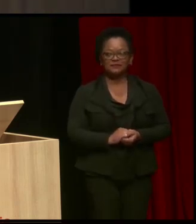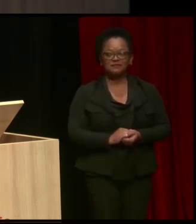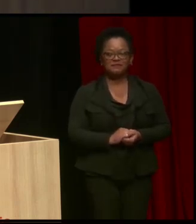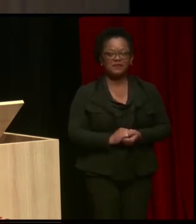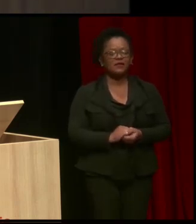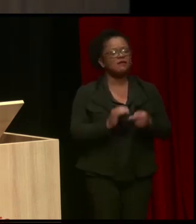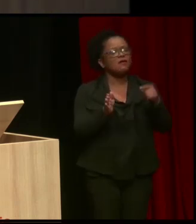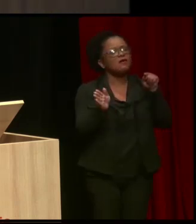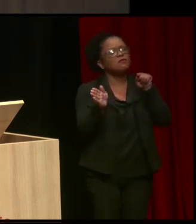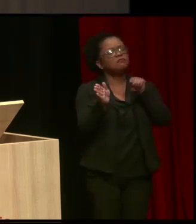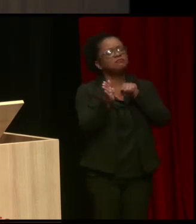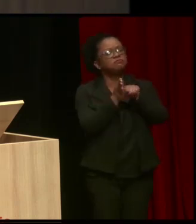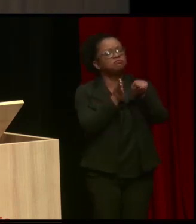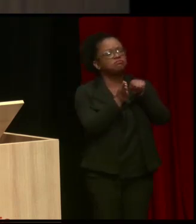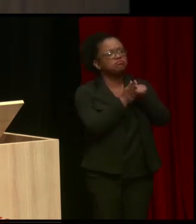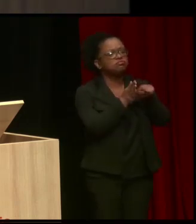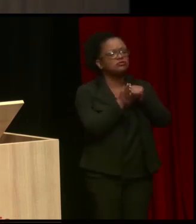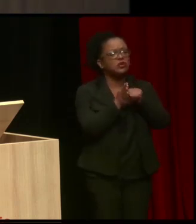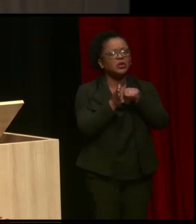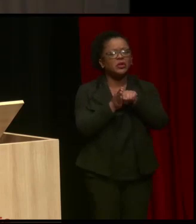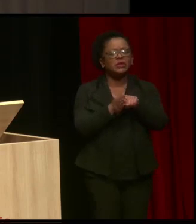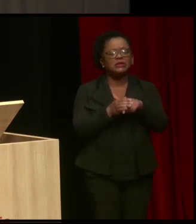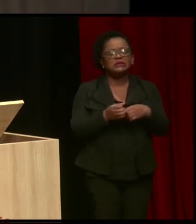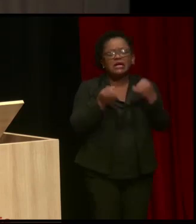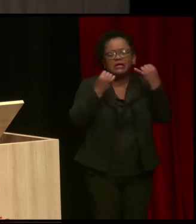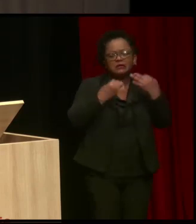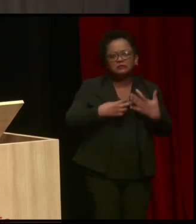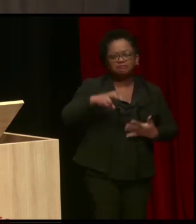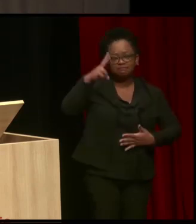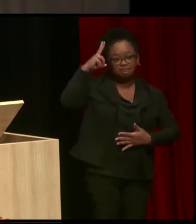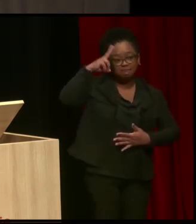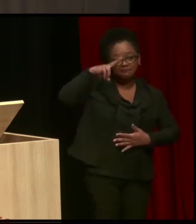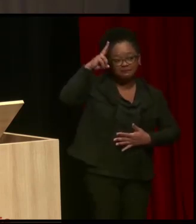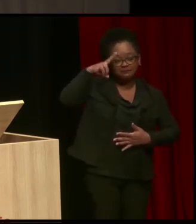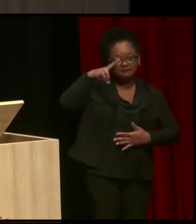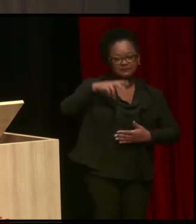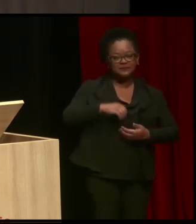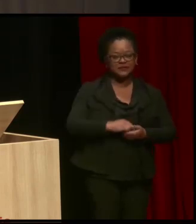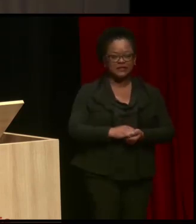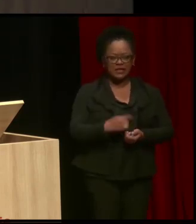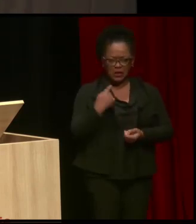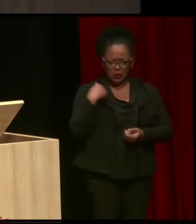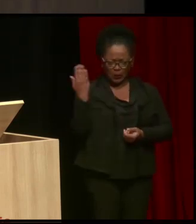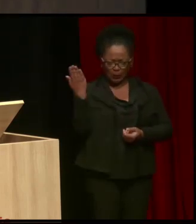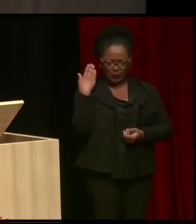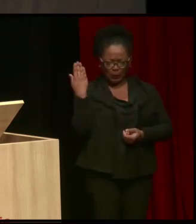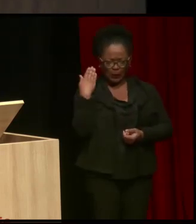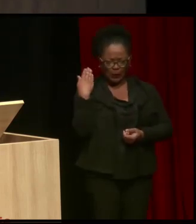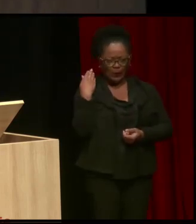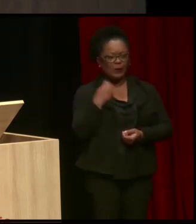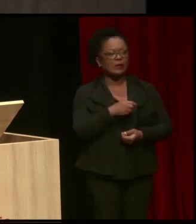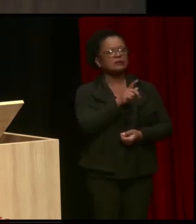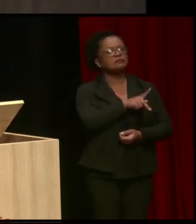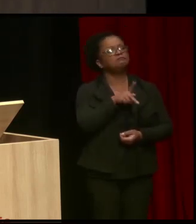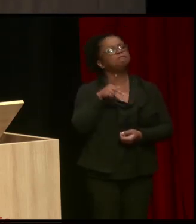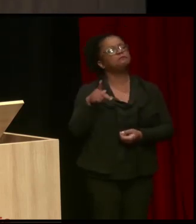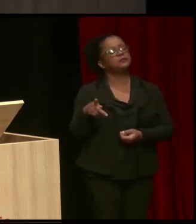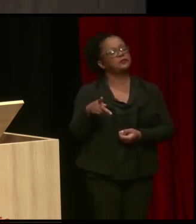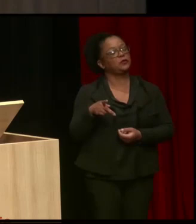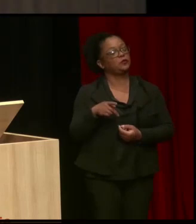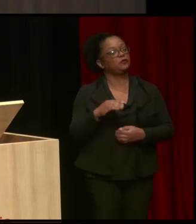fazer uma pergunta. Eu vou contar uma história. Eu era professor de uma escola de